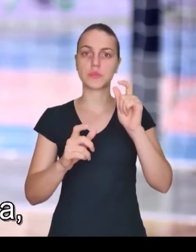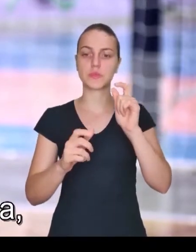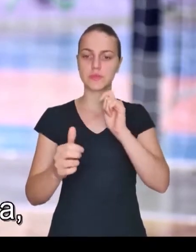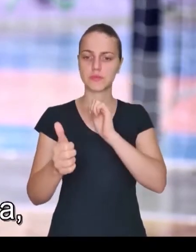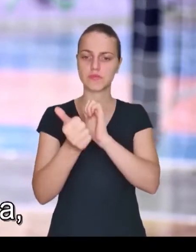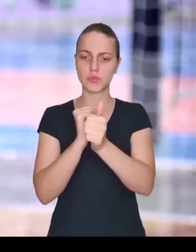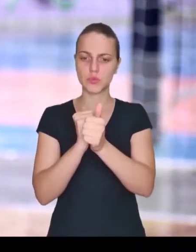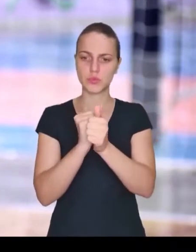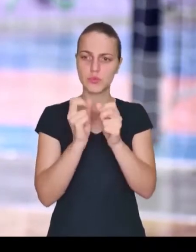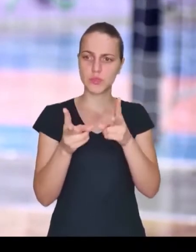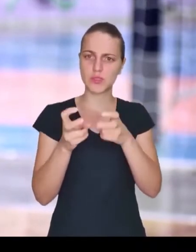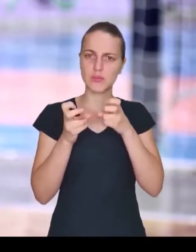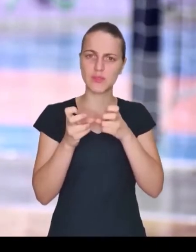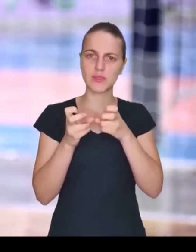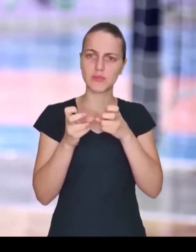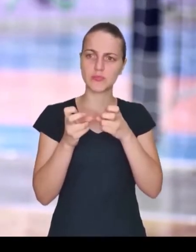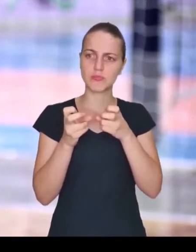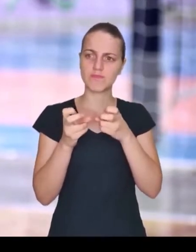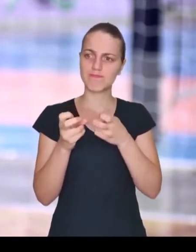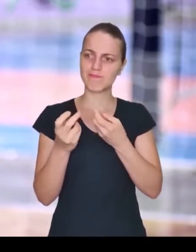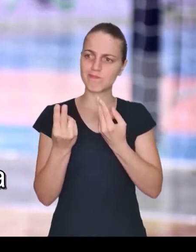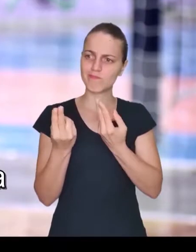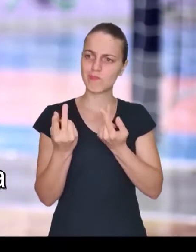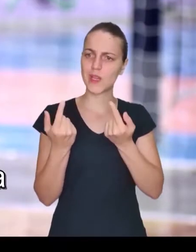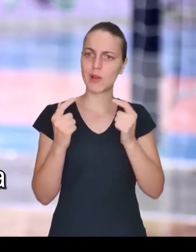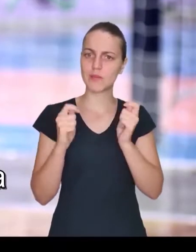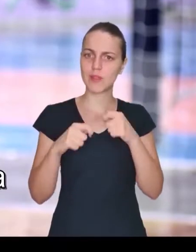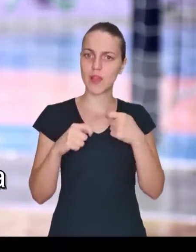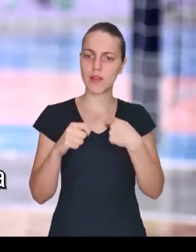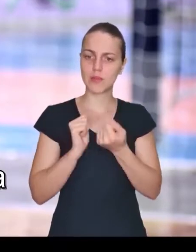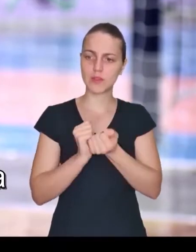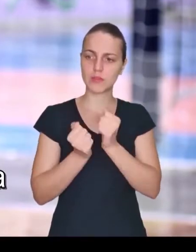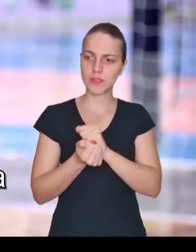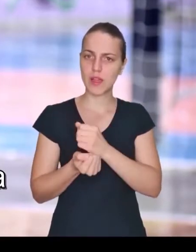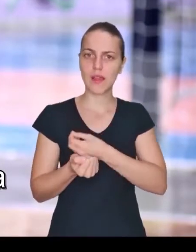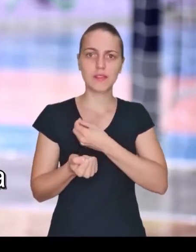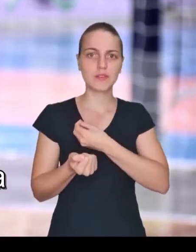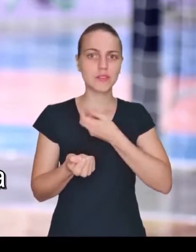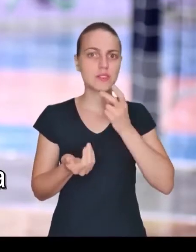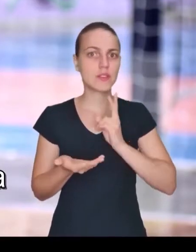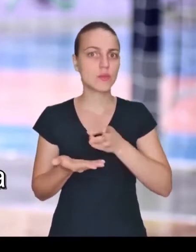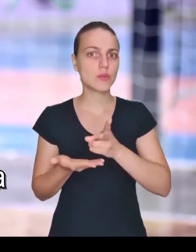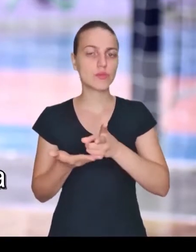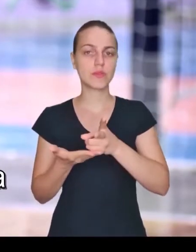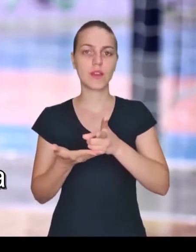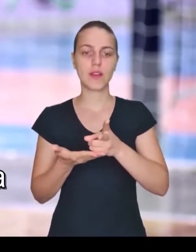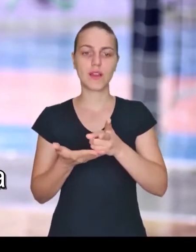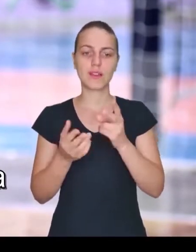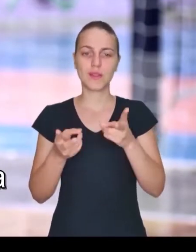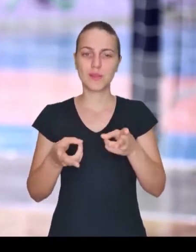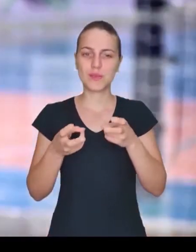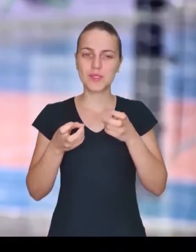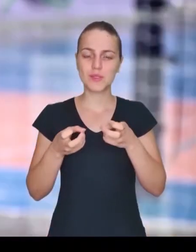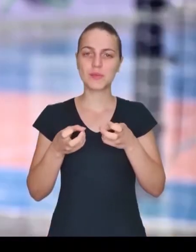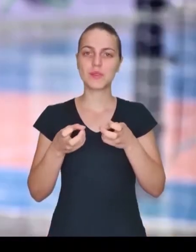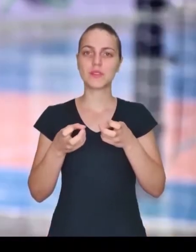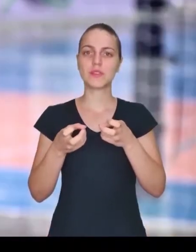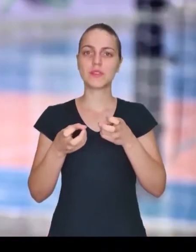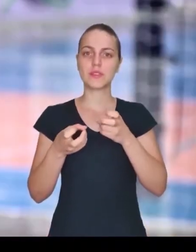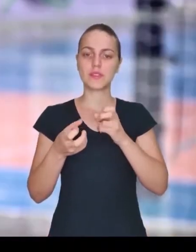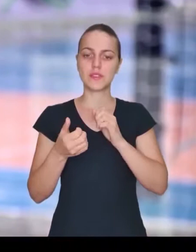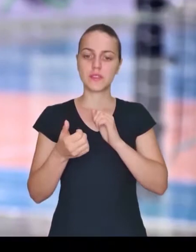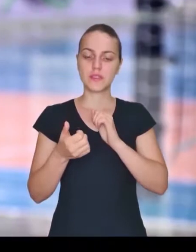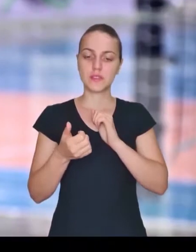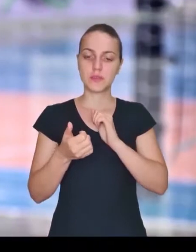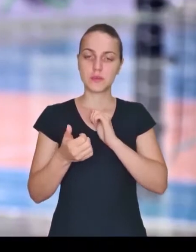da minha deficiência, independente do problema que eu estou passando, eu entendi que o esporte poderia me levar a outros patamares. A grande José maioria